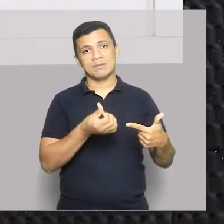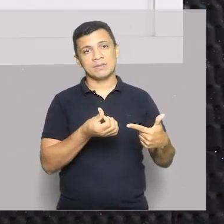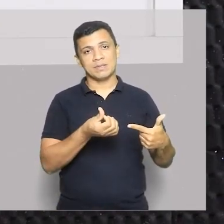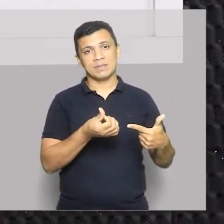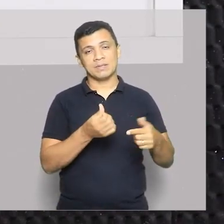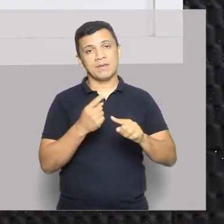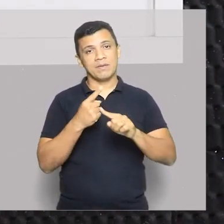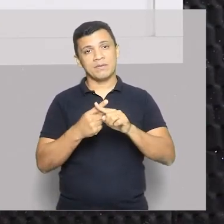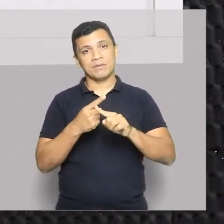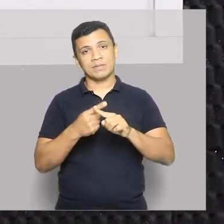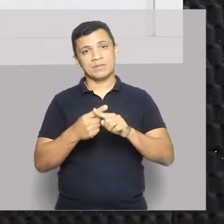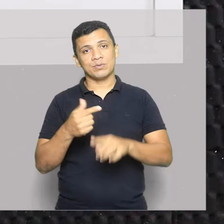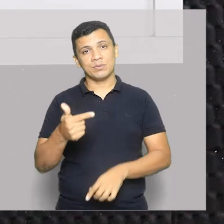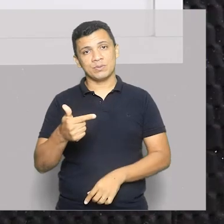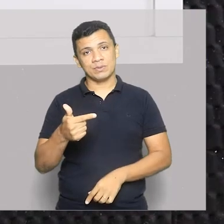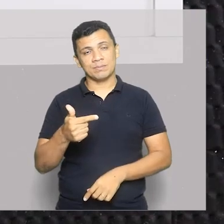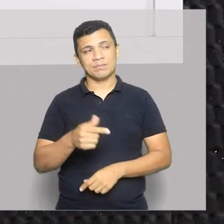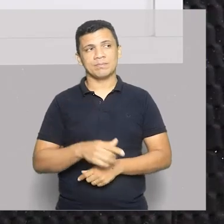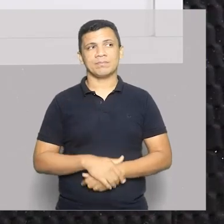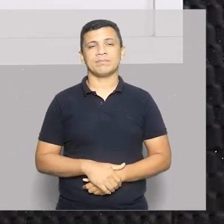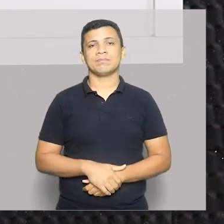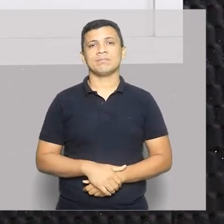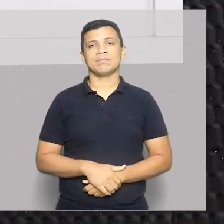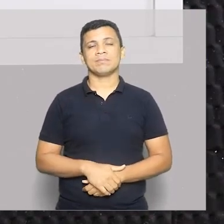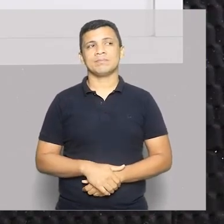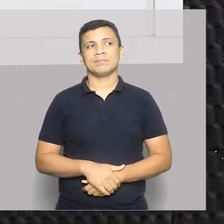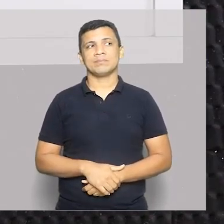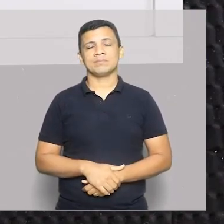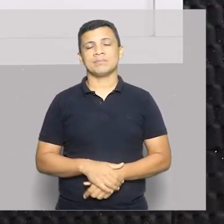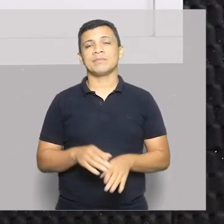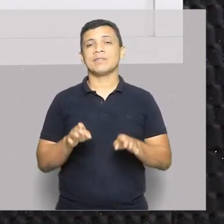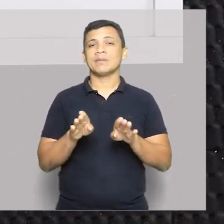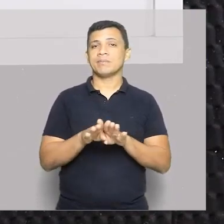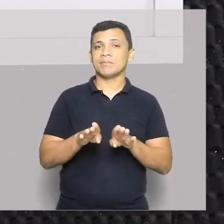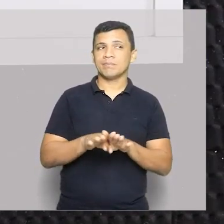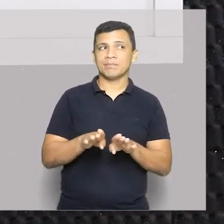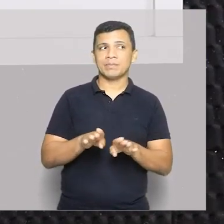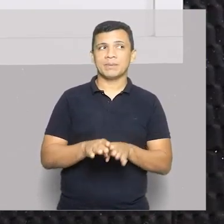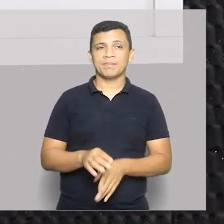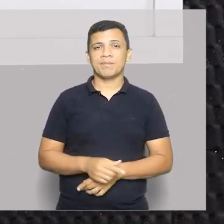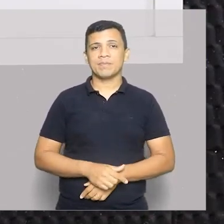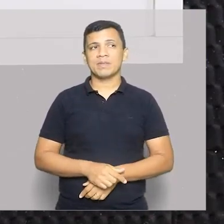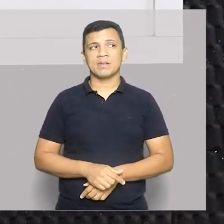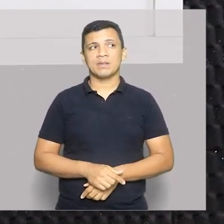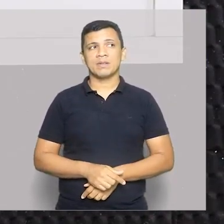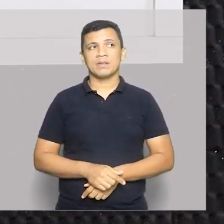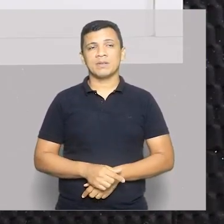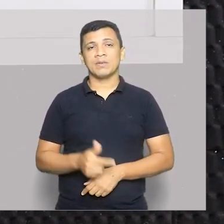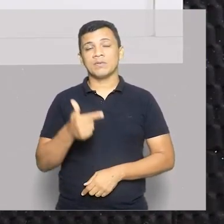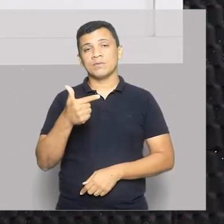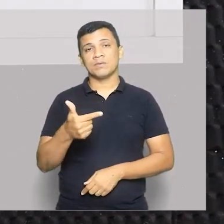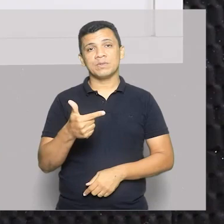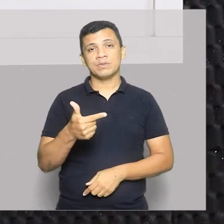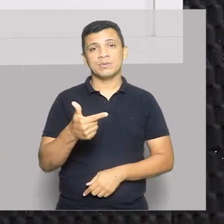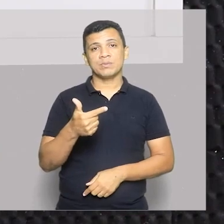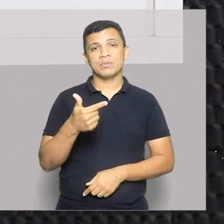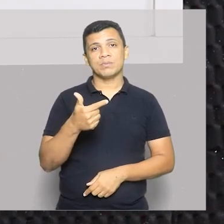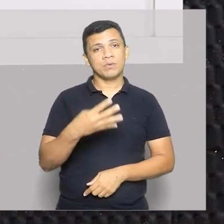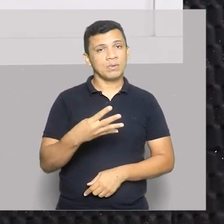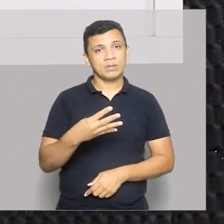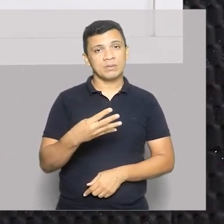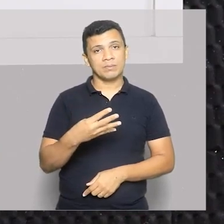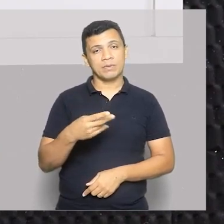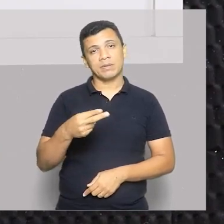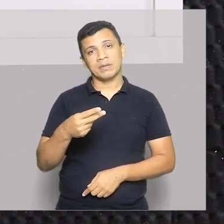6 vezes 2, não é isso? Você percebe aqui que o 24 é igual ao